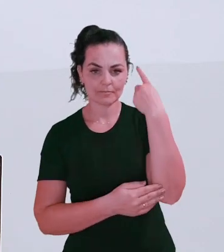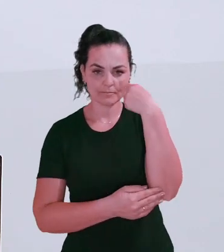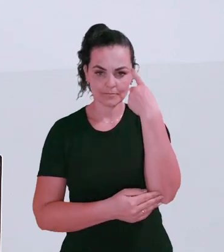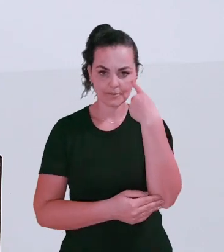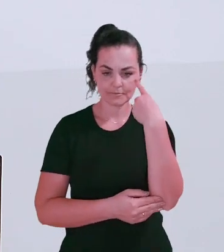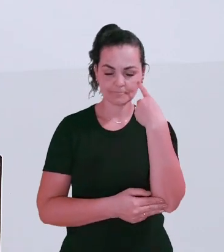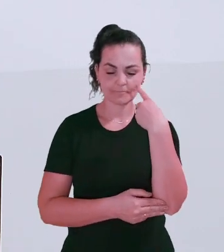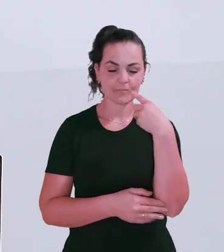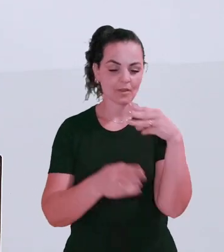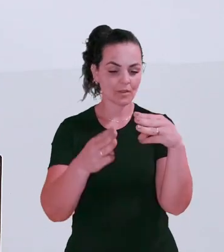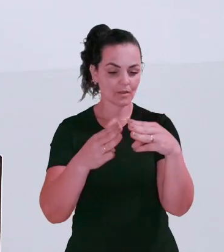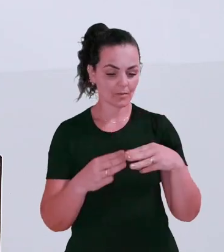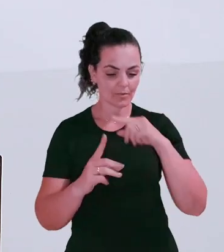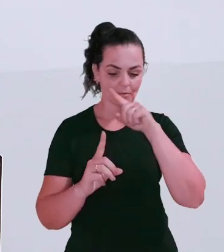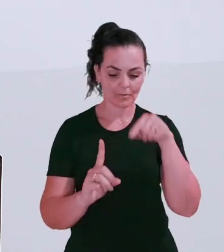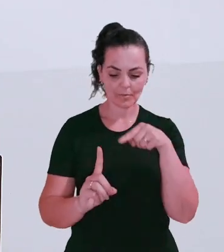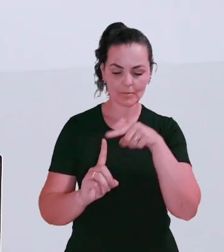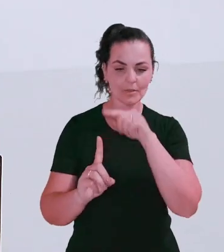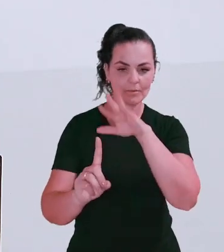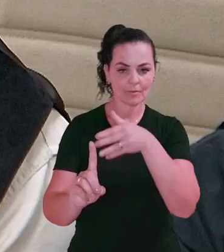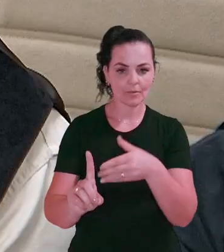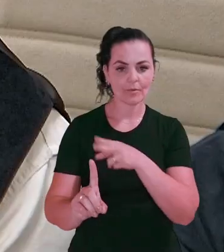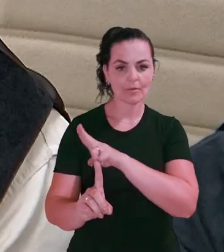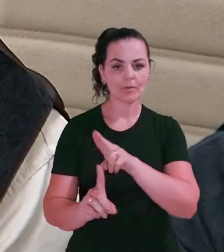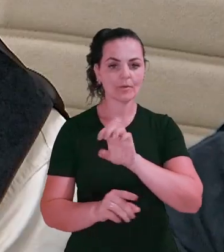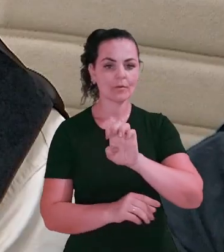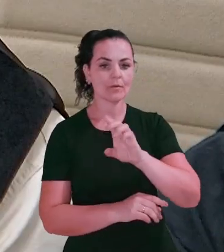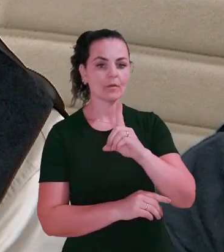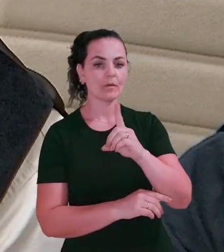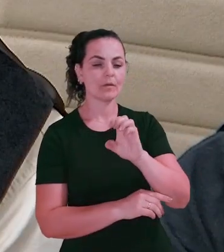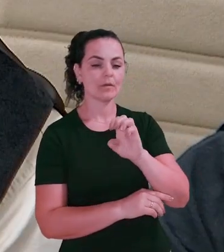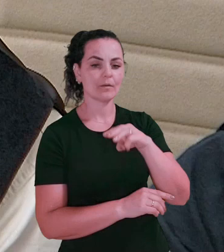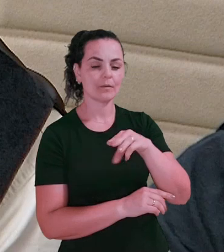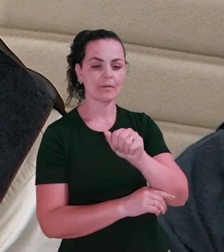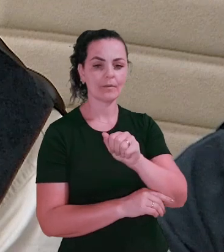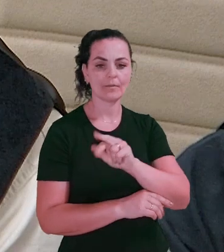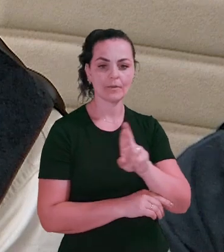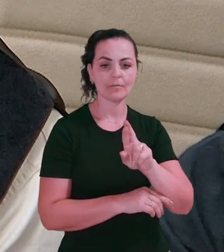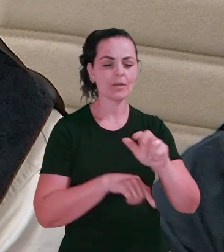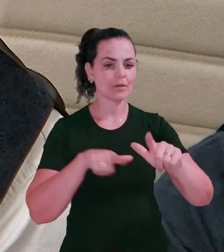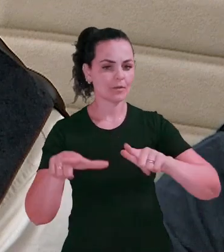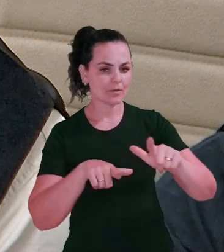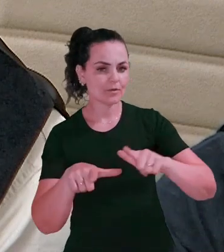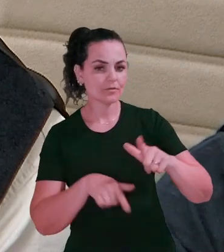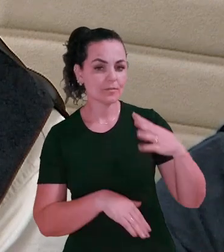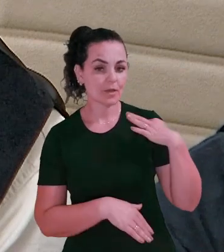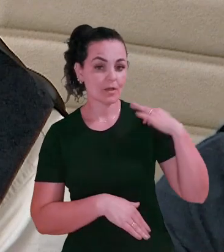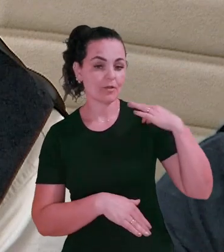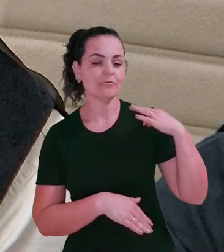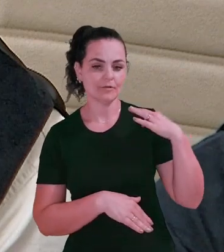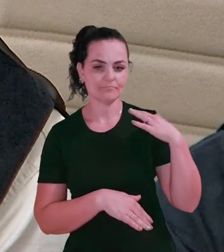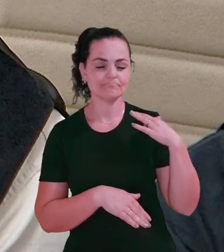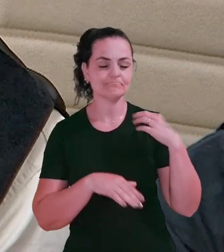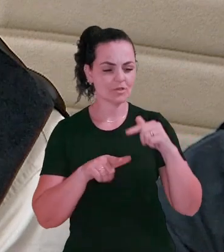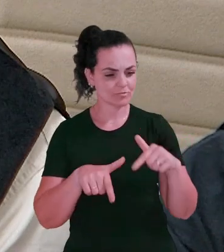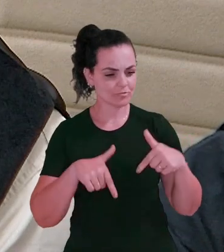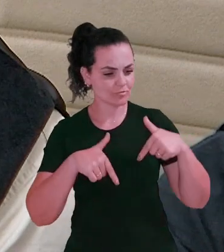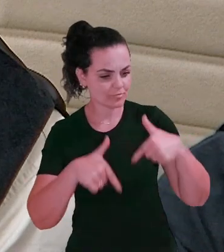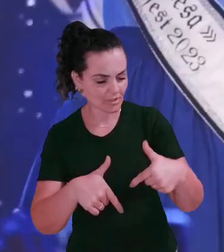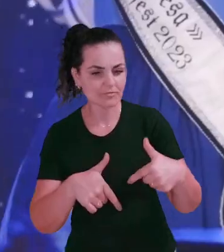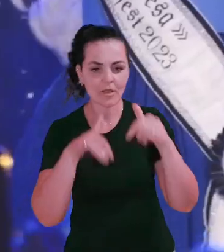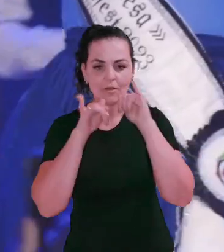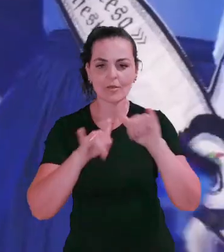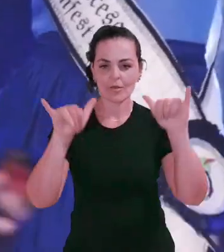Anderson castler a Moção tem como objetivo homenagear Edemar dunki por seu trabalho voluntário e sua